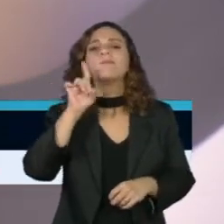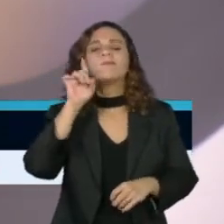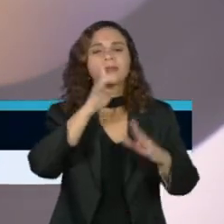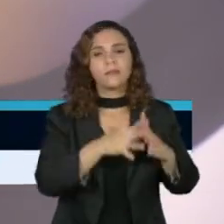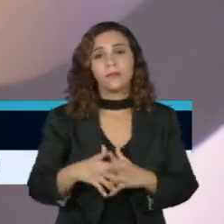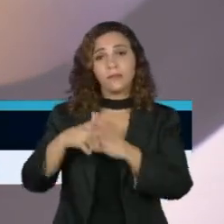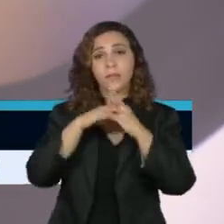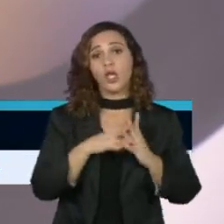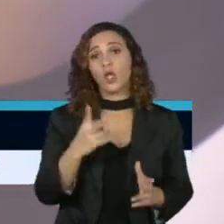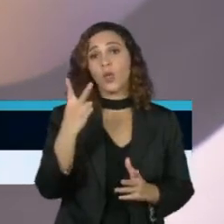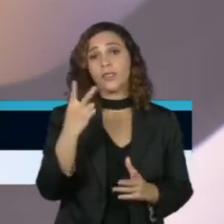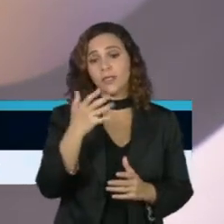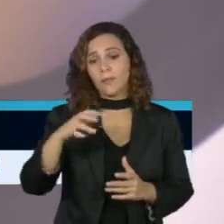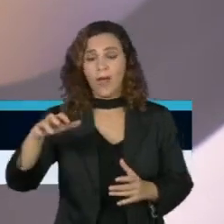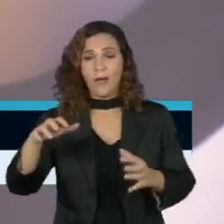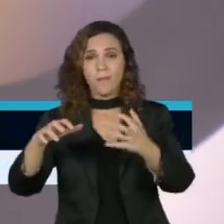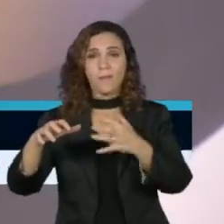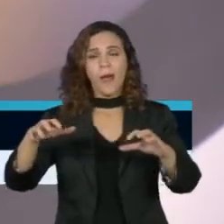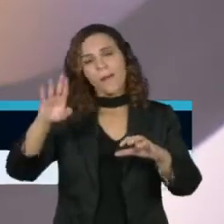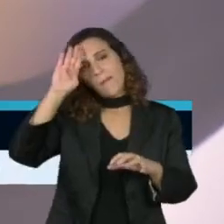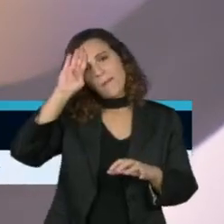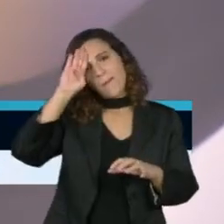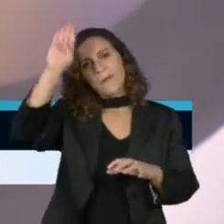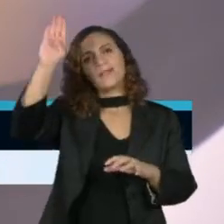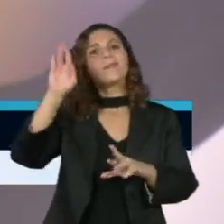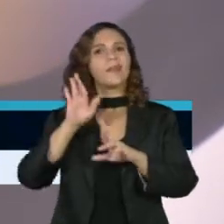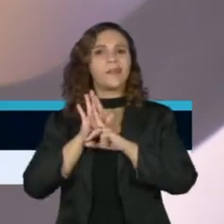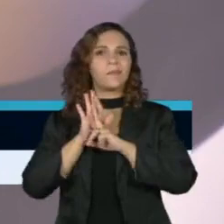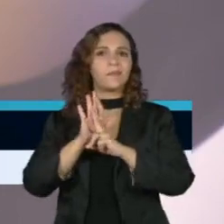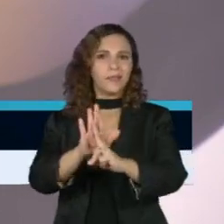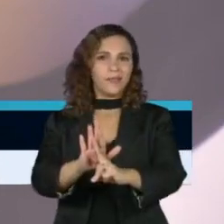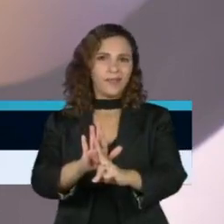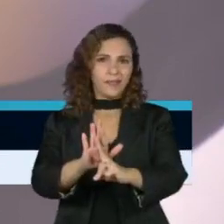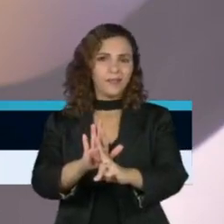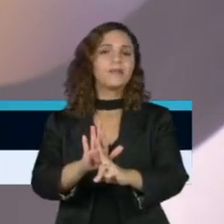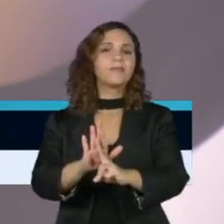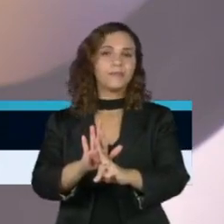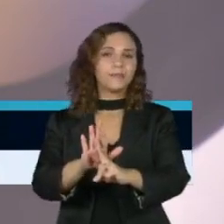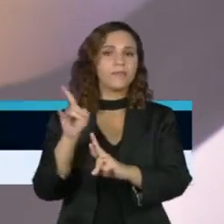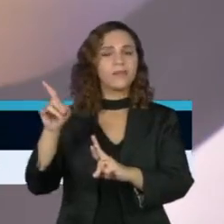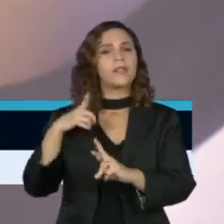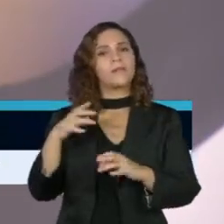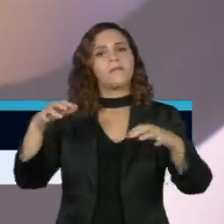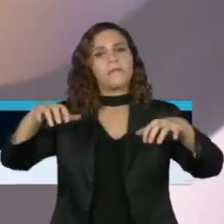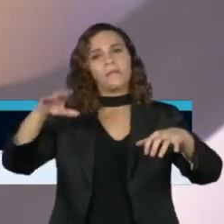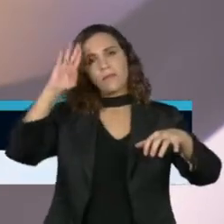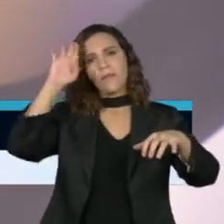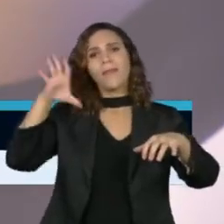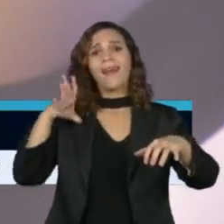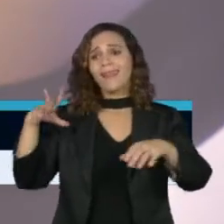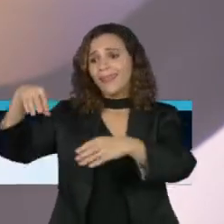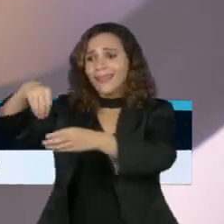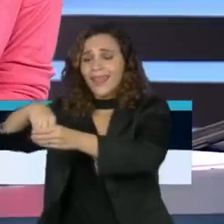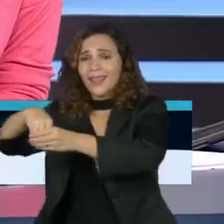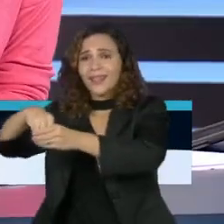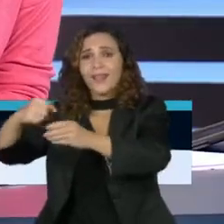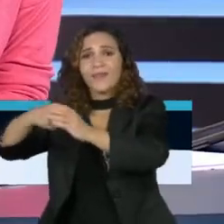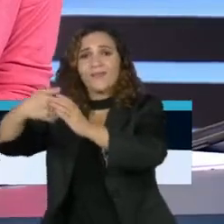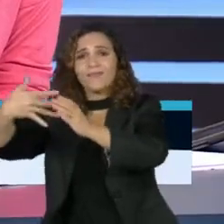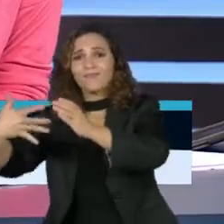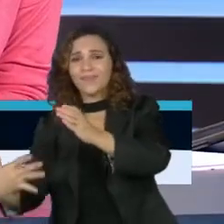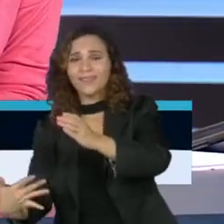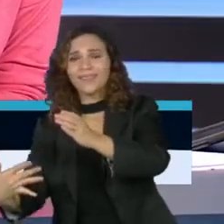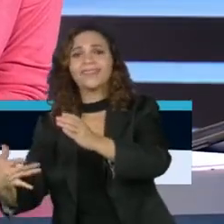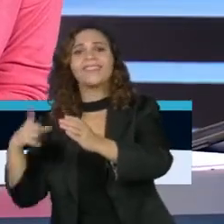tem 2 partidos que são representantes no Congresso, mas você tem uma quantidade